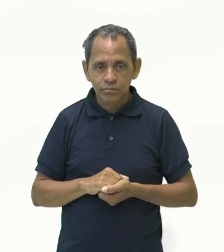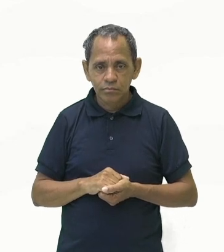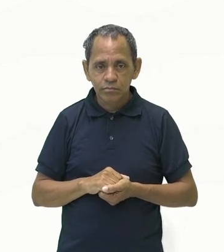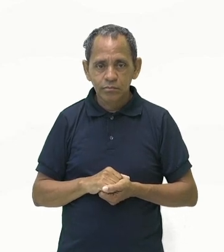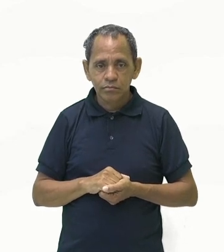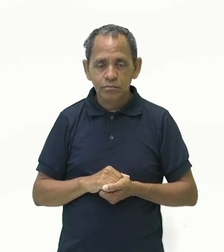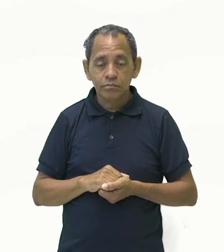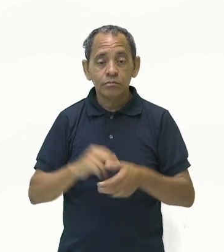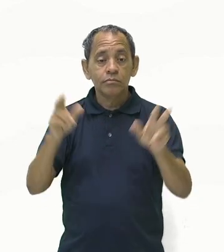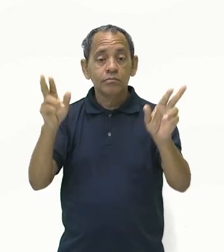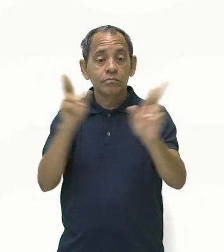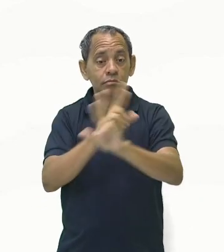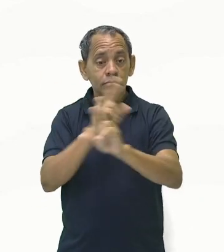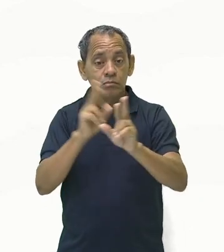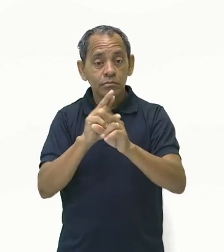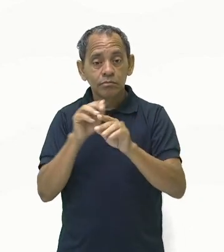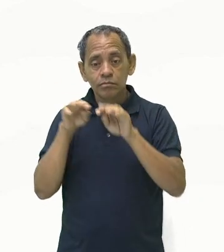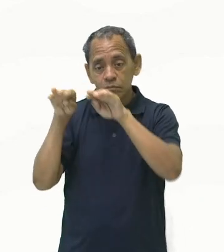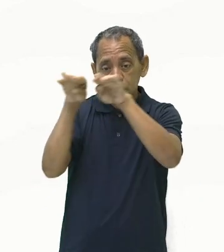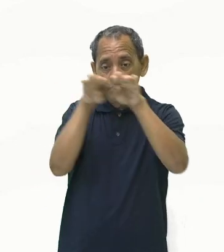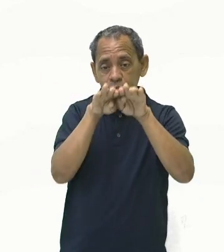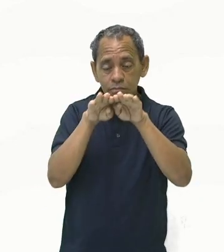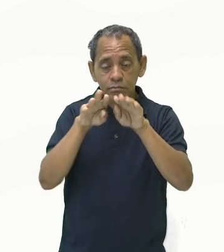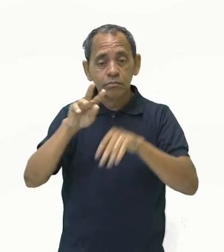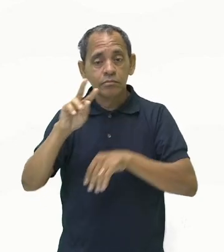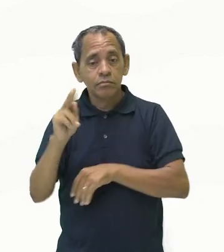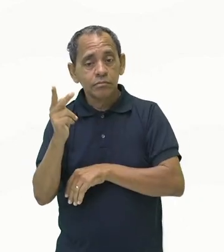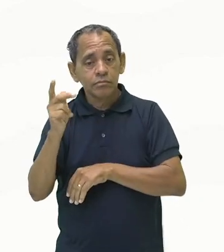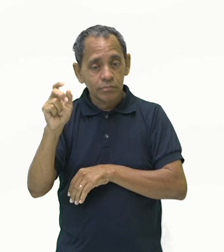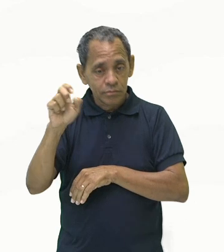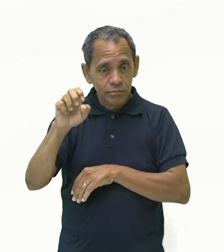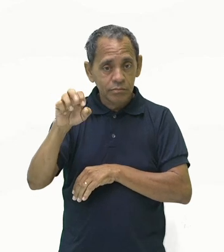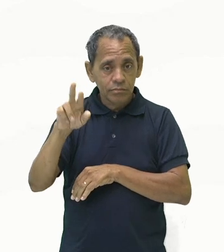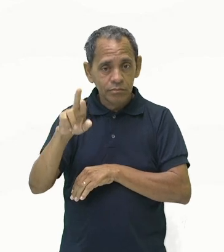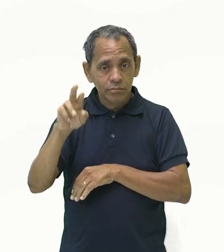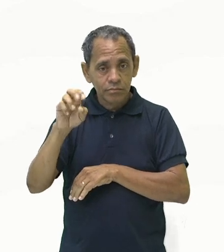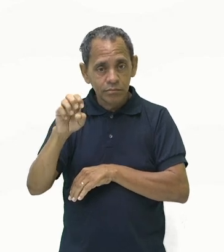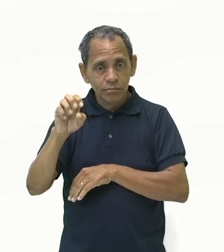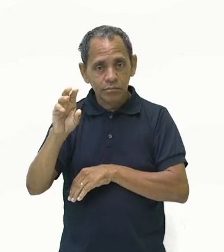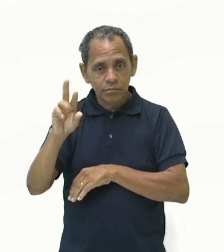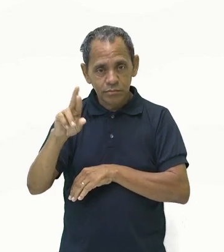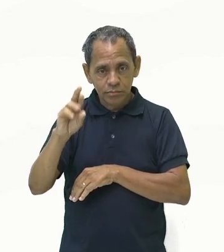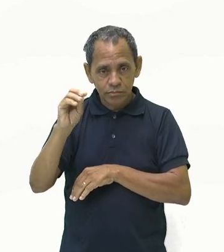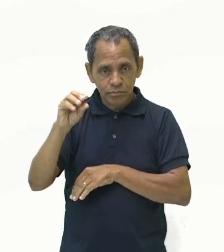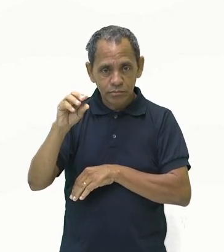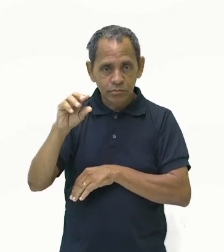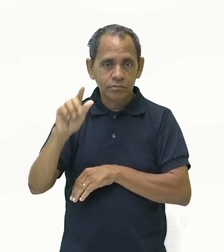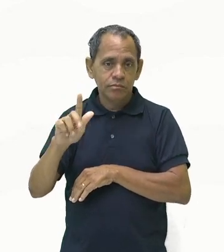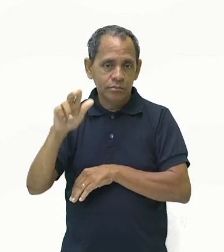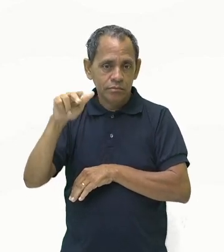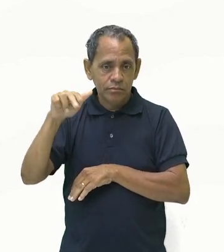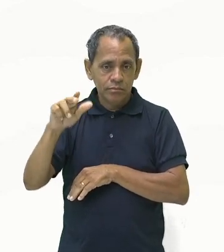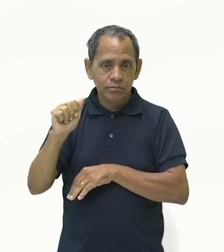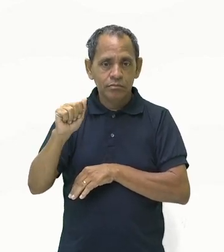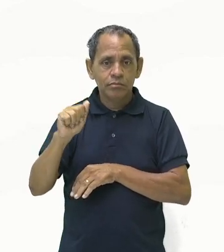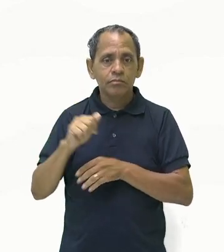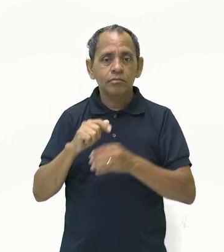Em relação a ela ser homogênea ou heterogênea, nós temos aqui um oxigênio, só que ele não está